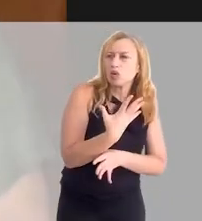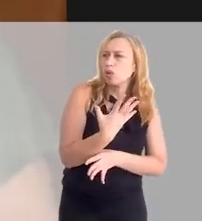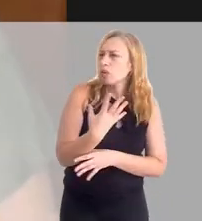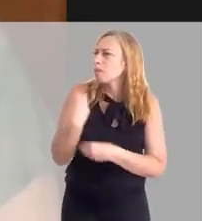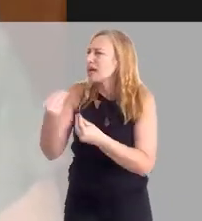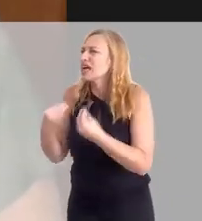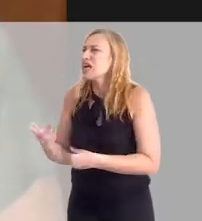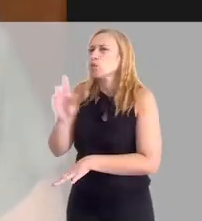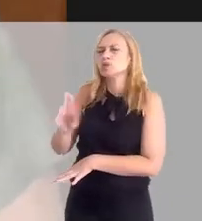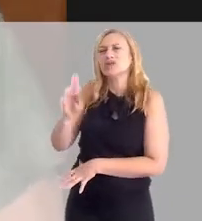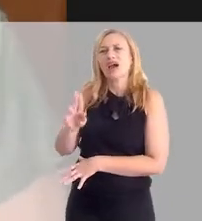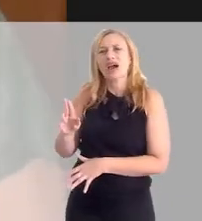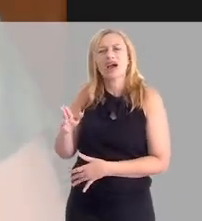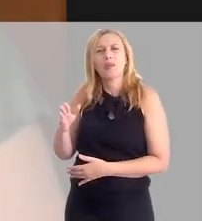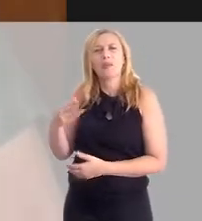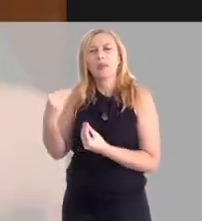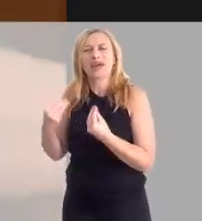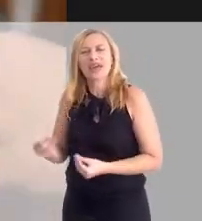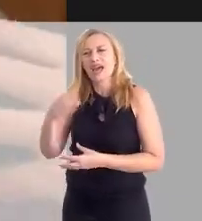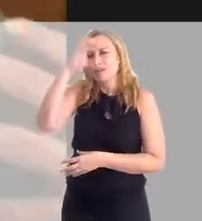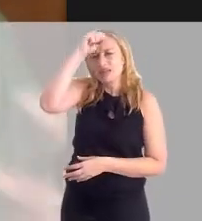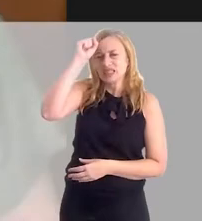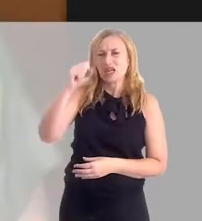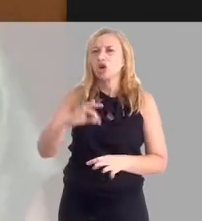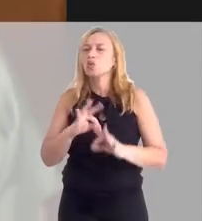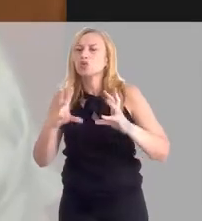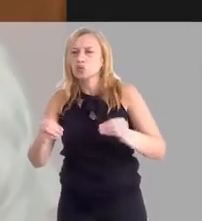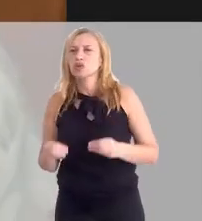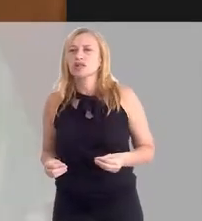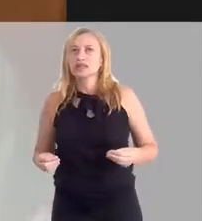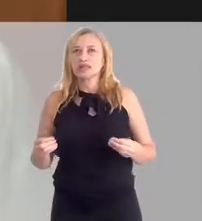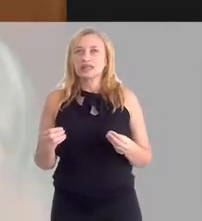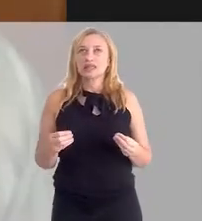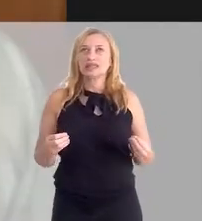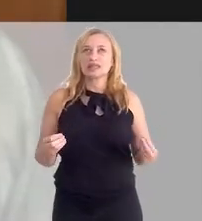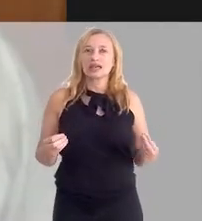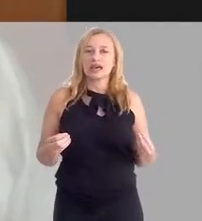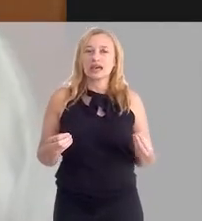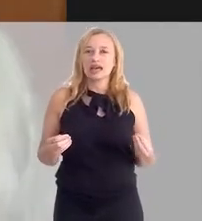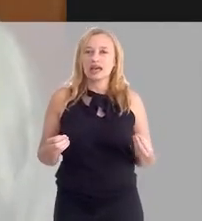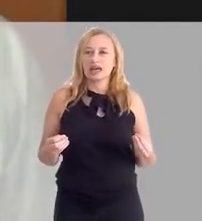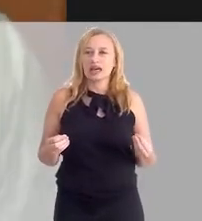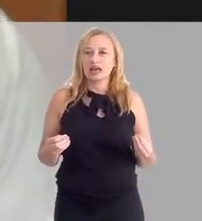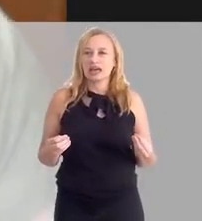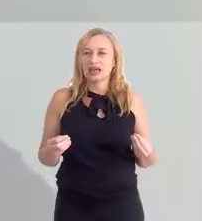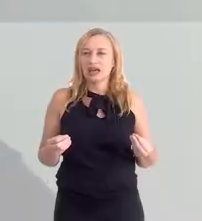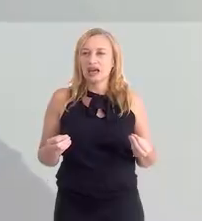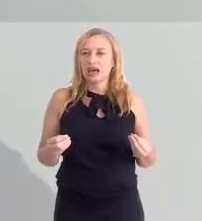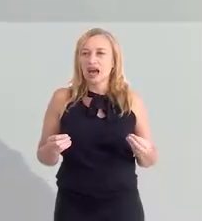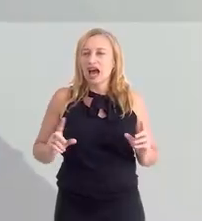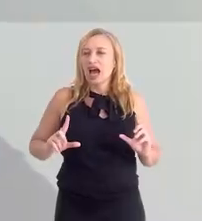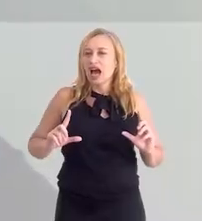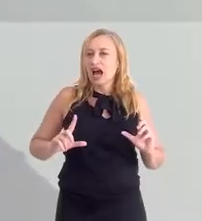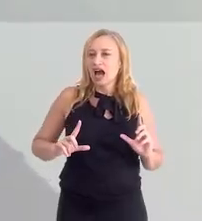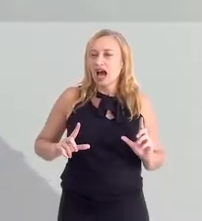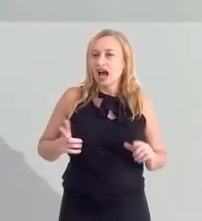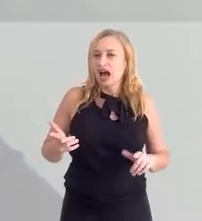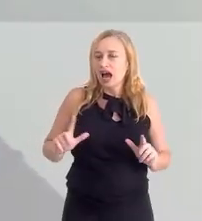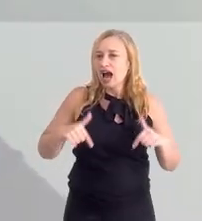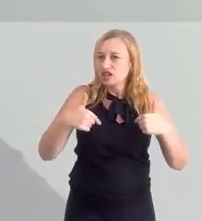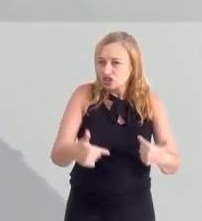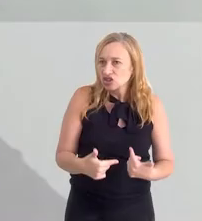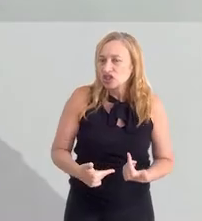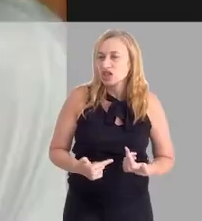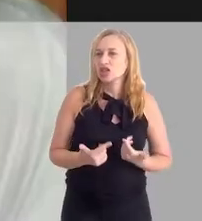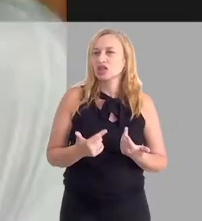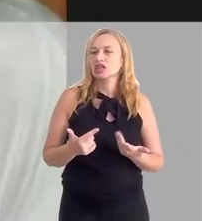aqui sentado, entendeu? Com toda a criatividade que eu tenho, né? Porque criança é muito criativa, com todo mundo que eu quero viver, com